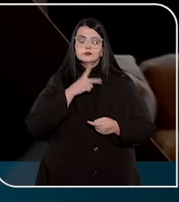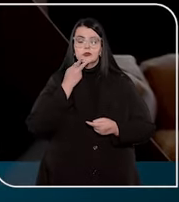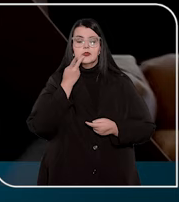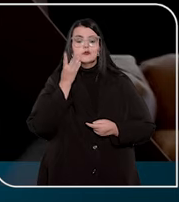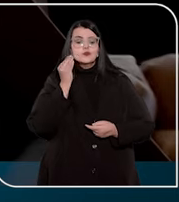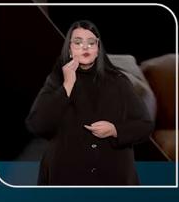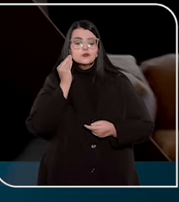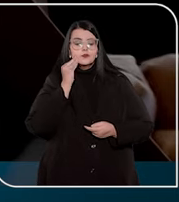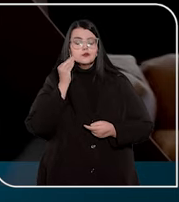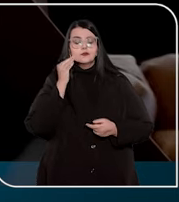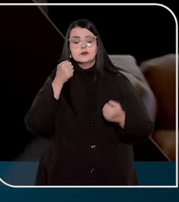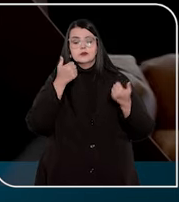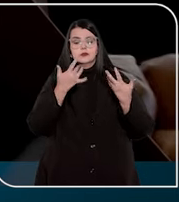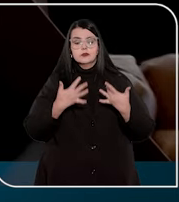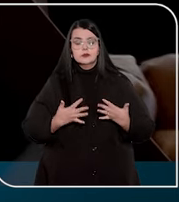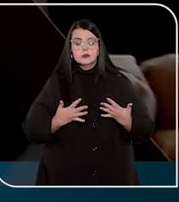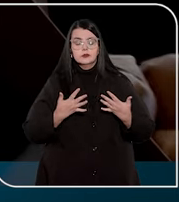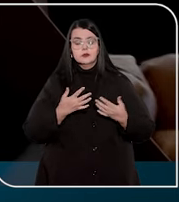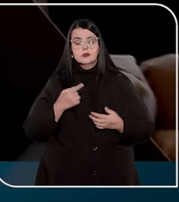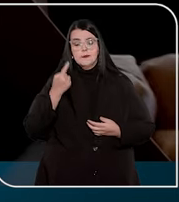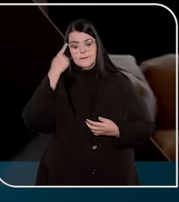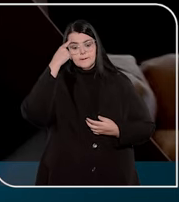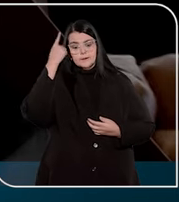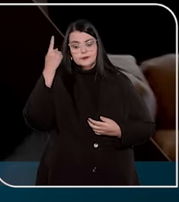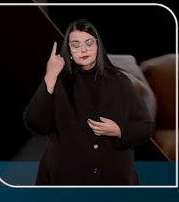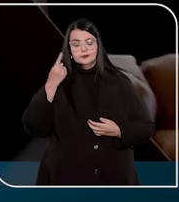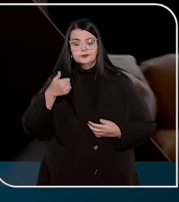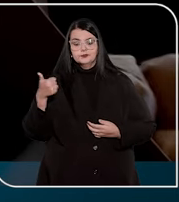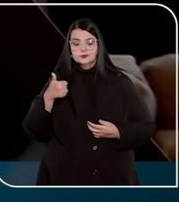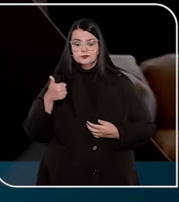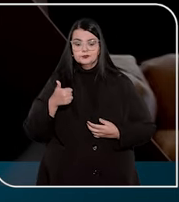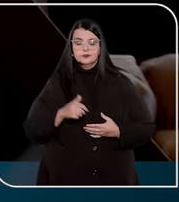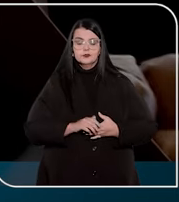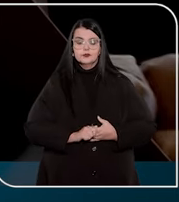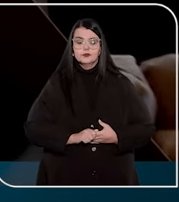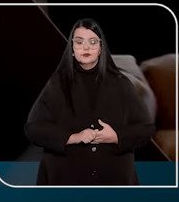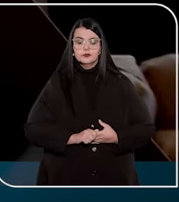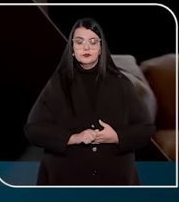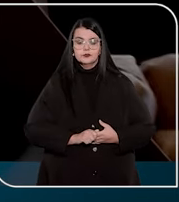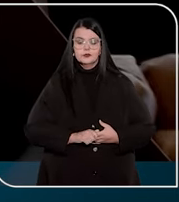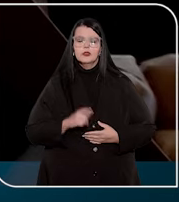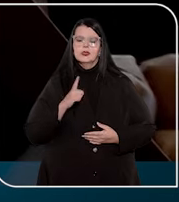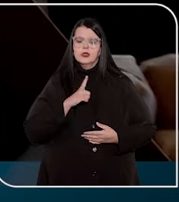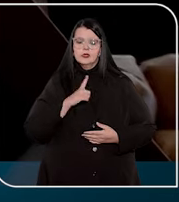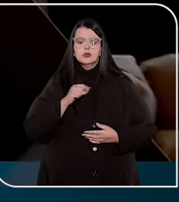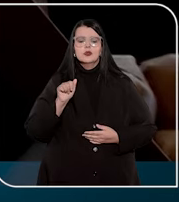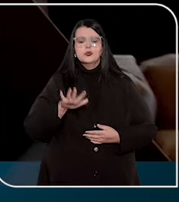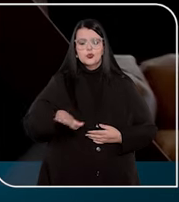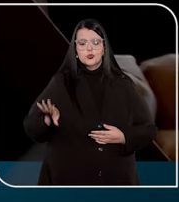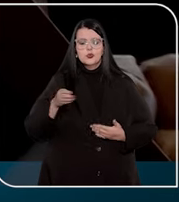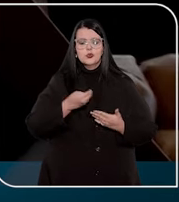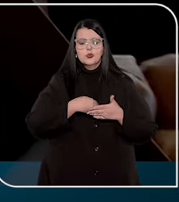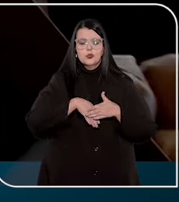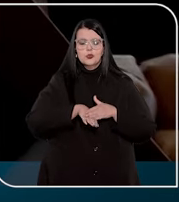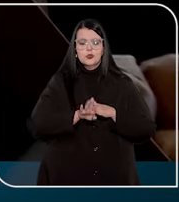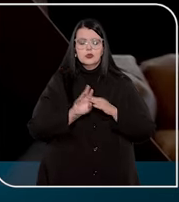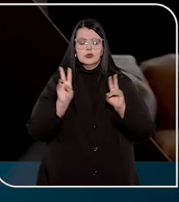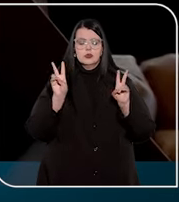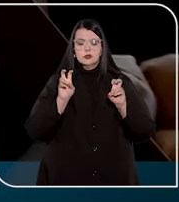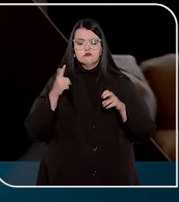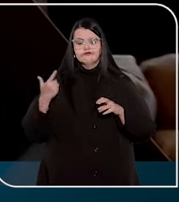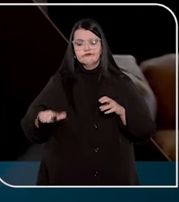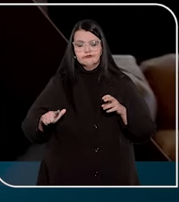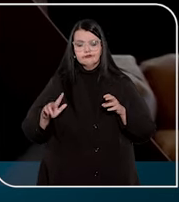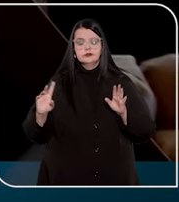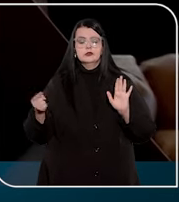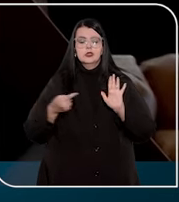falar uma primeira ideia sobre isso. Todo mundo estava muito acostumado, antes da sistemática dos repetitivos,